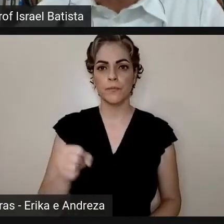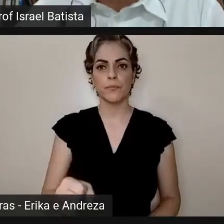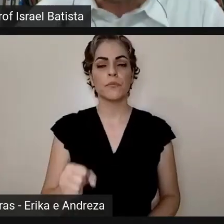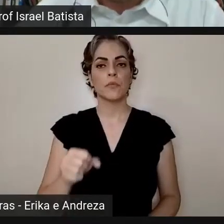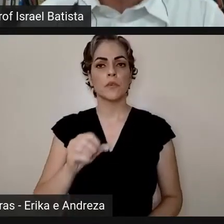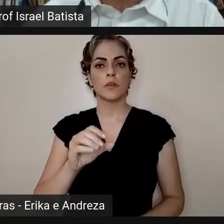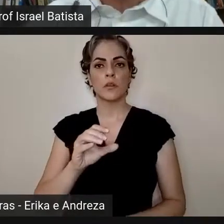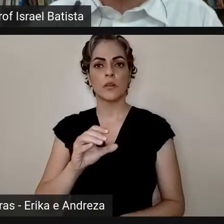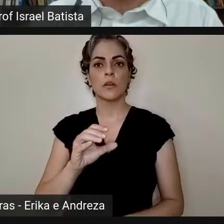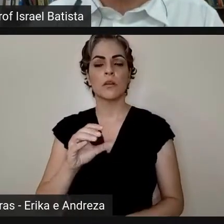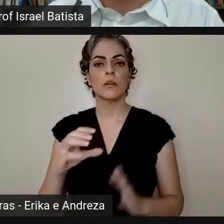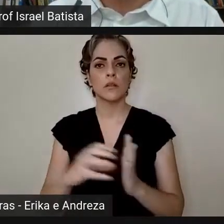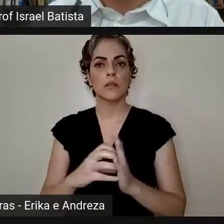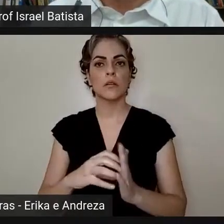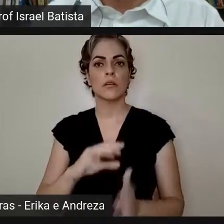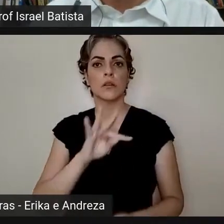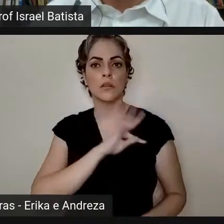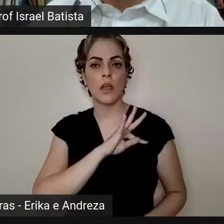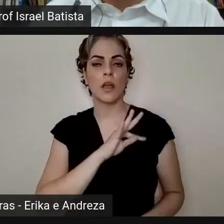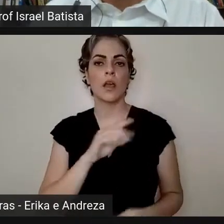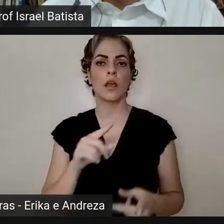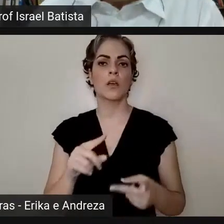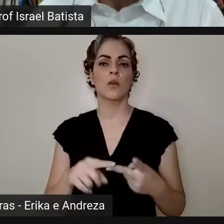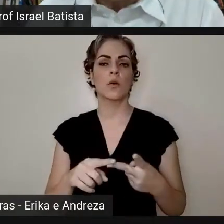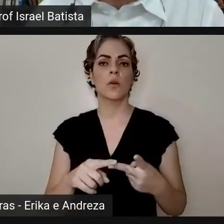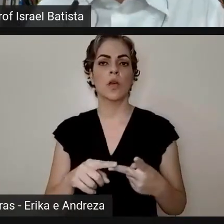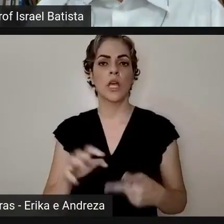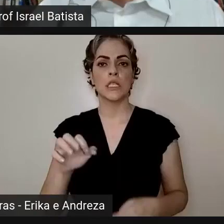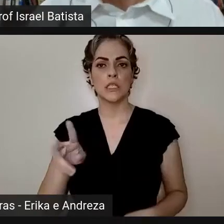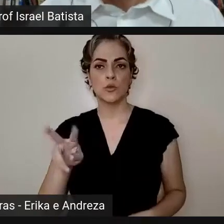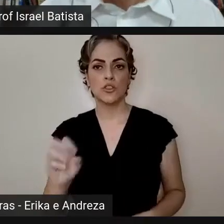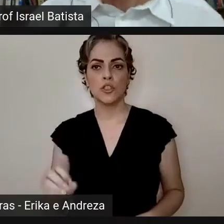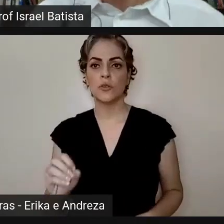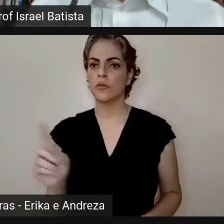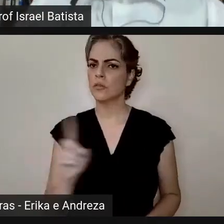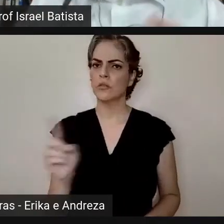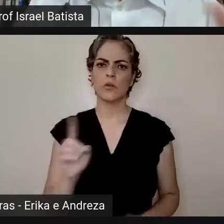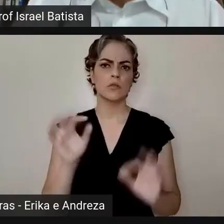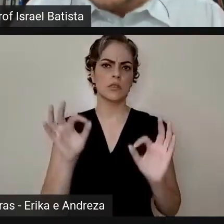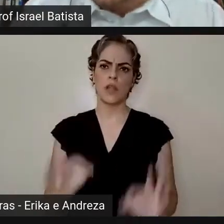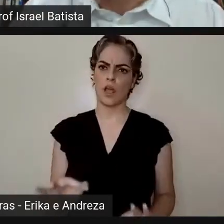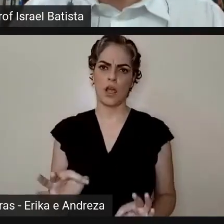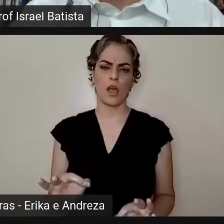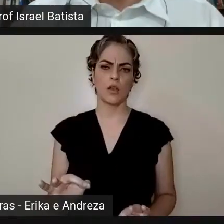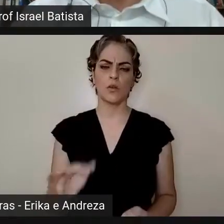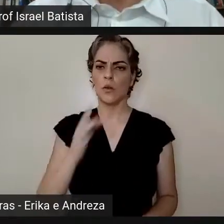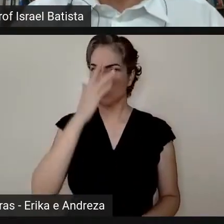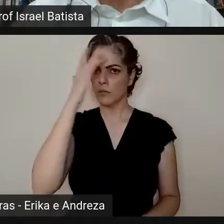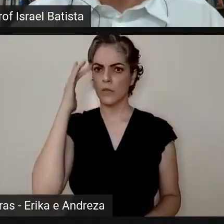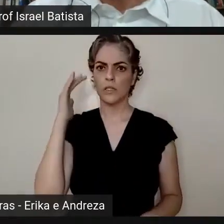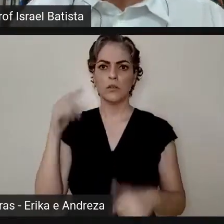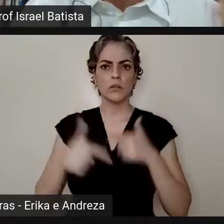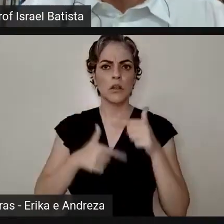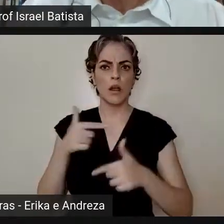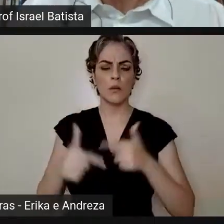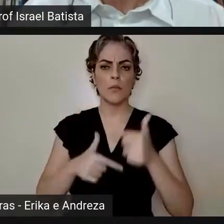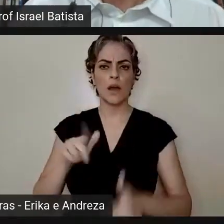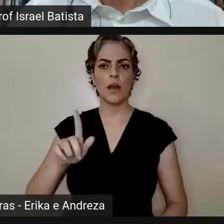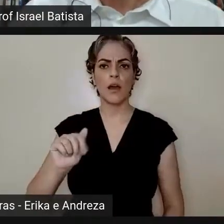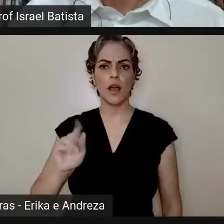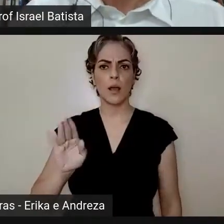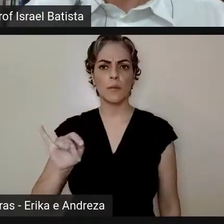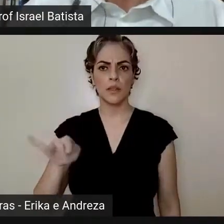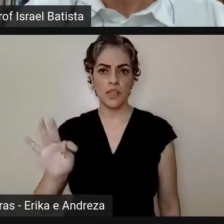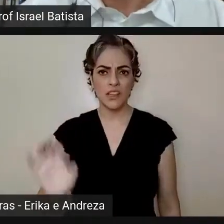cargo executivo, não está certo. Não está certo você ter o servidor de um gabinete no Congresso Nacional, que é